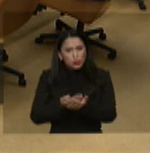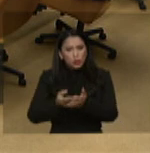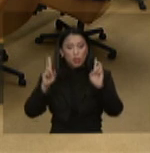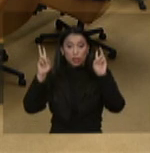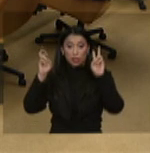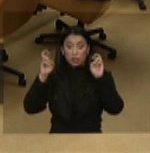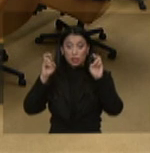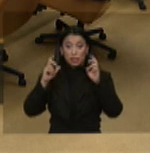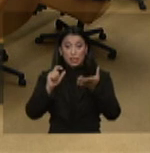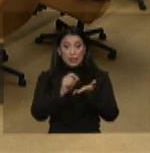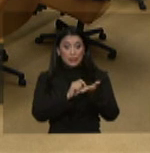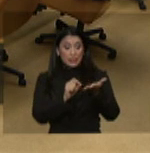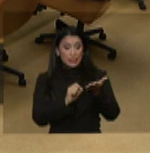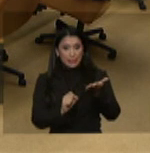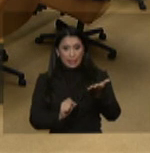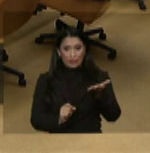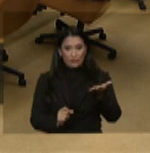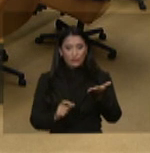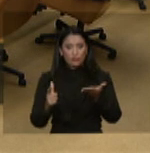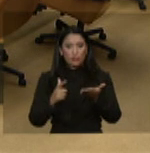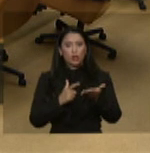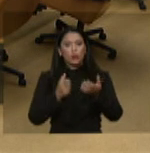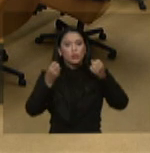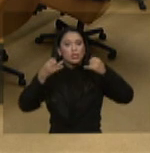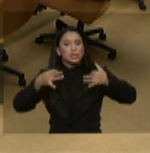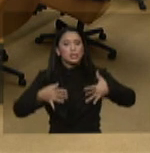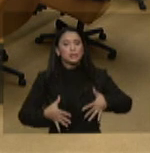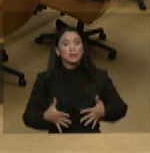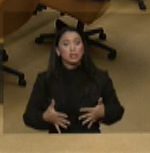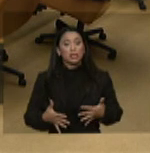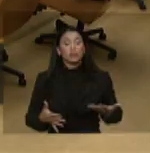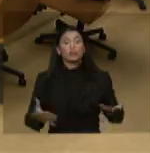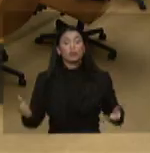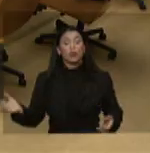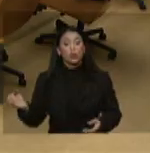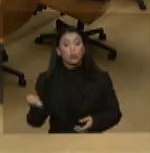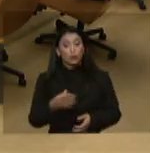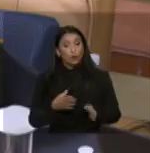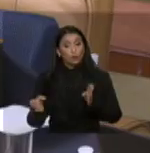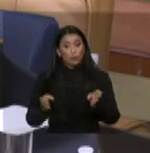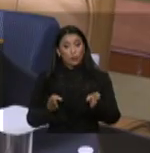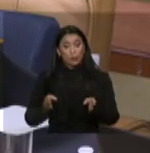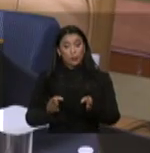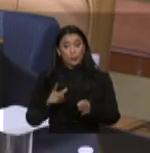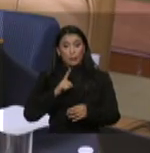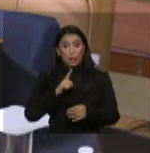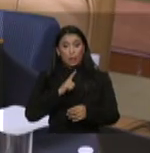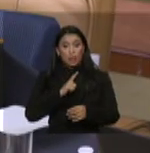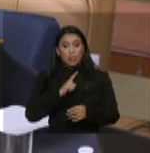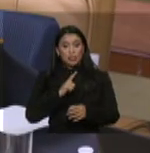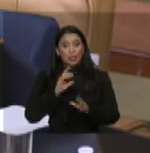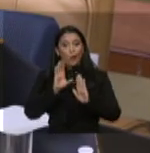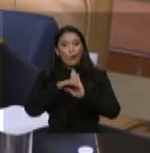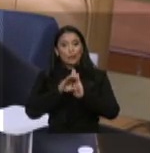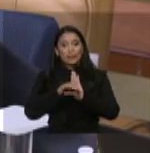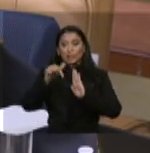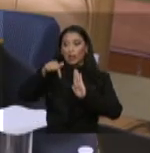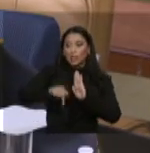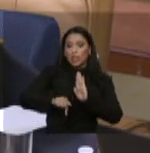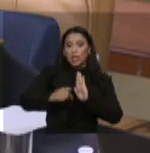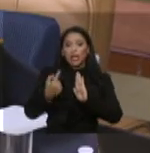essa na pauta 51 referente acesso pelo Nacional julgamento de ação sobre a constitucionalidade do controle de dados de usuário